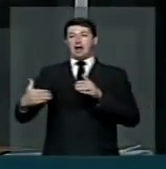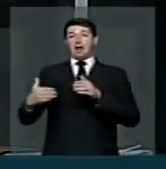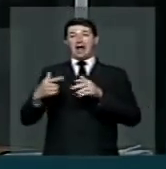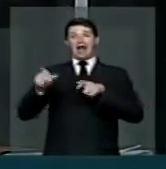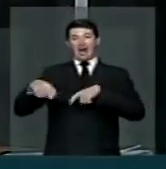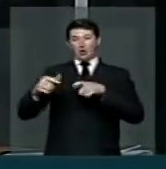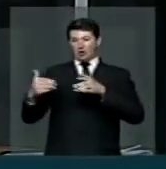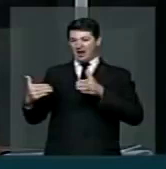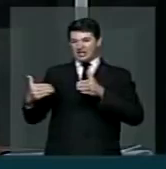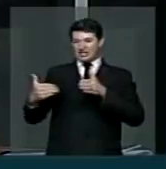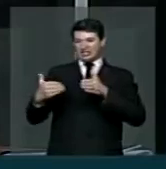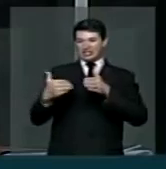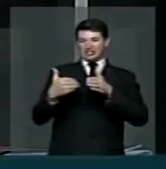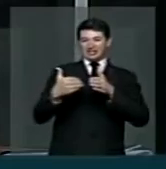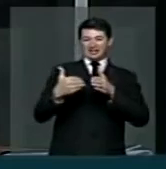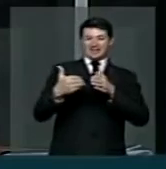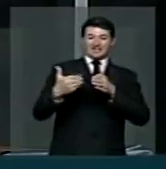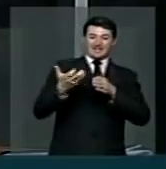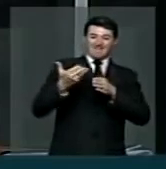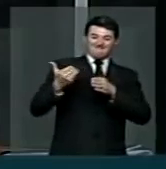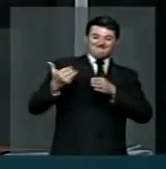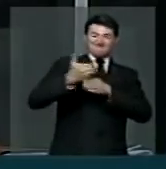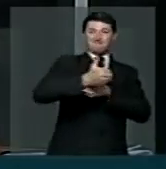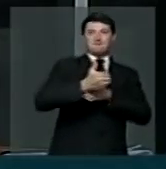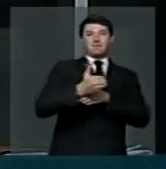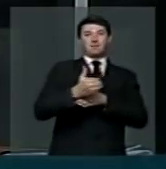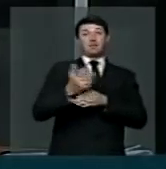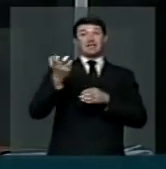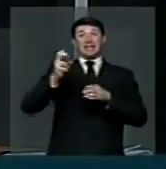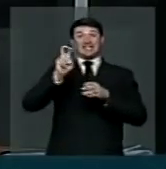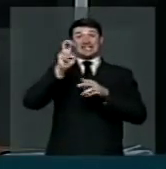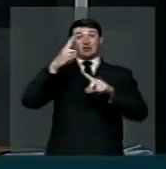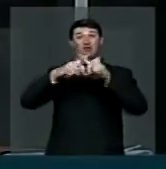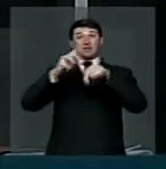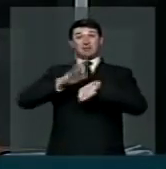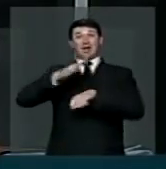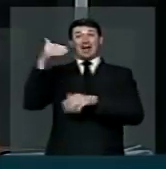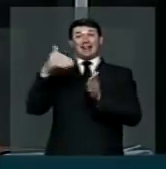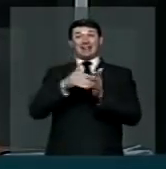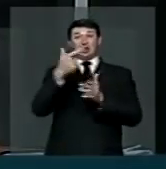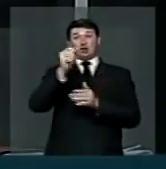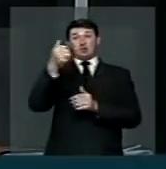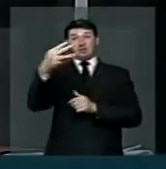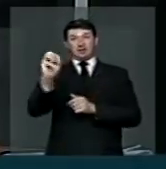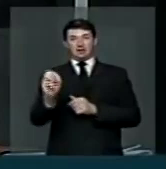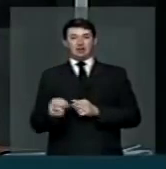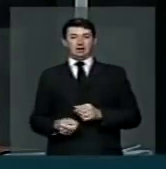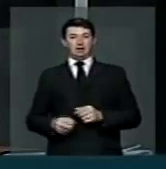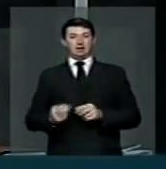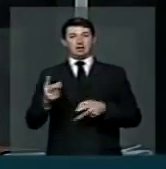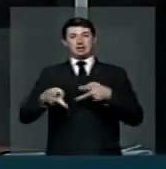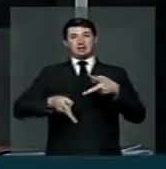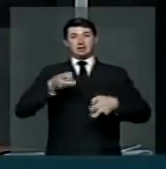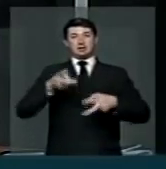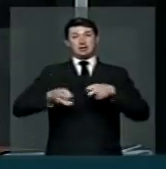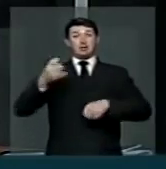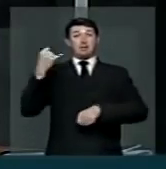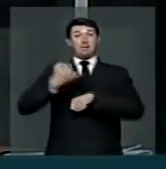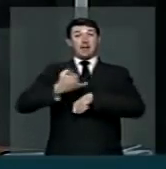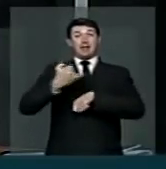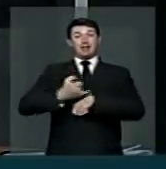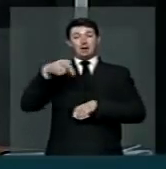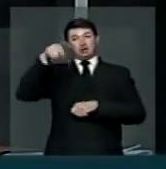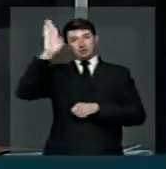agrícolas e pelo projeto de quintuplicar até 2030 a extração de minérios no